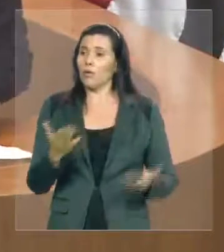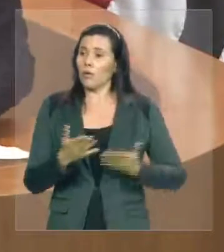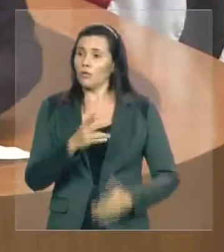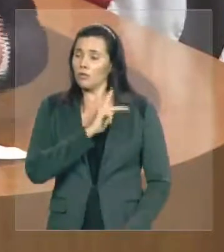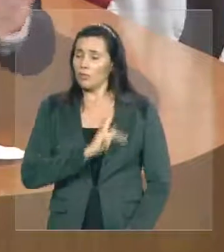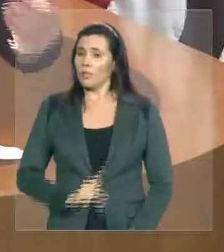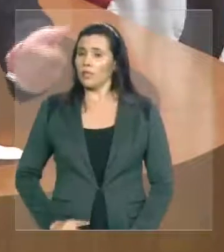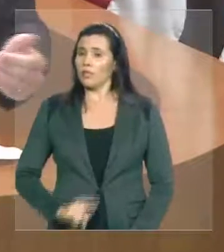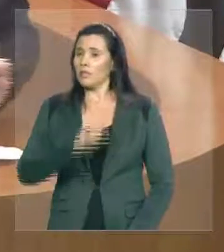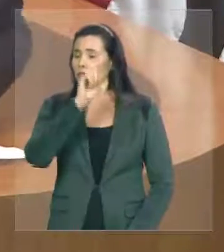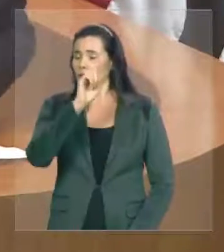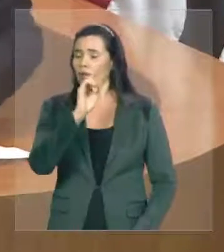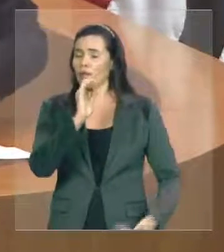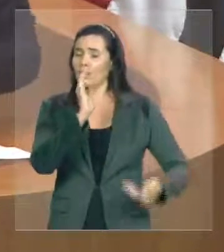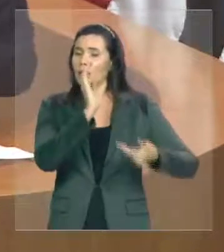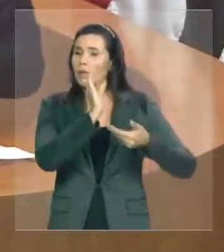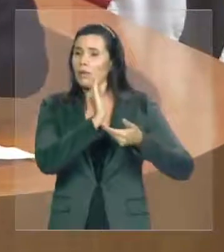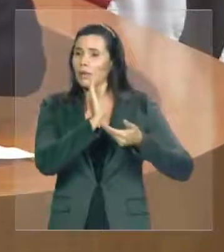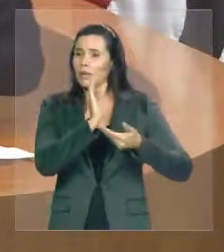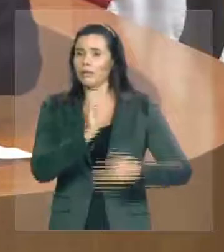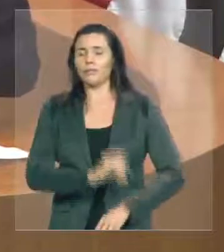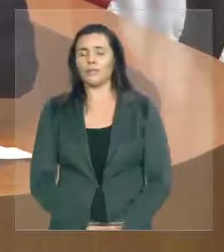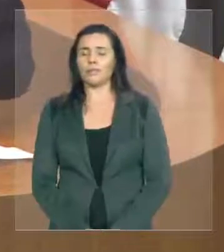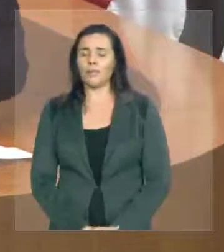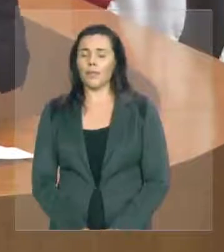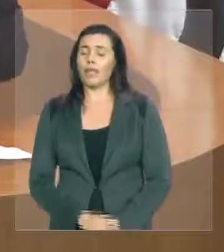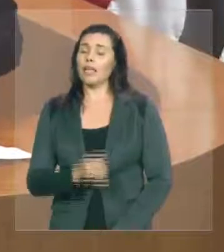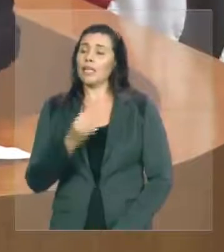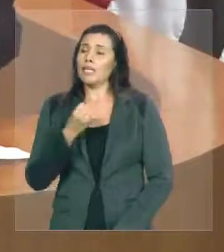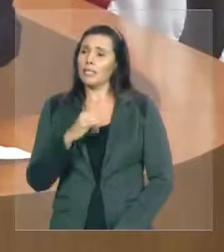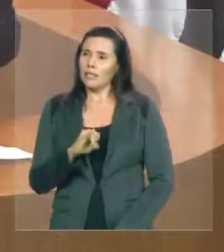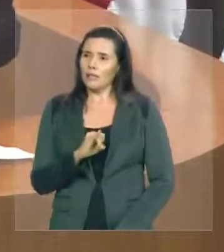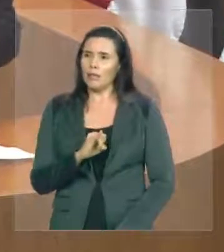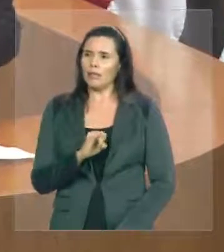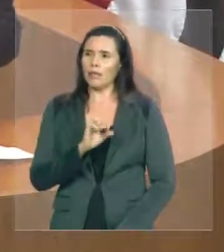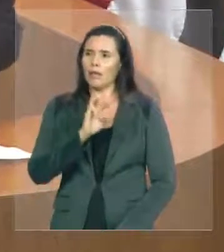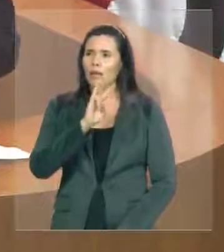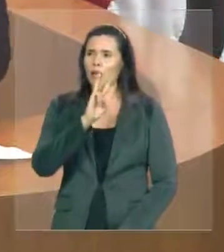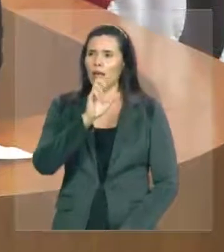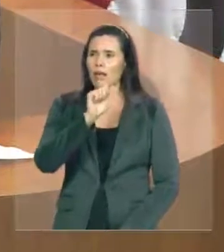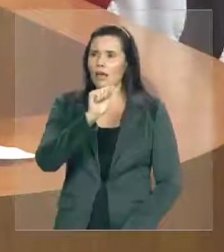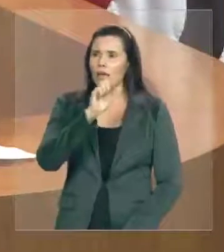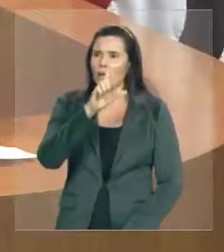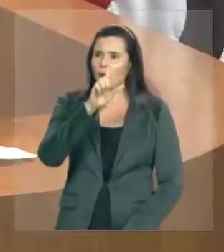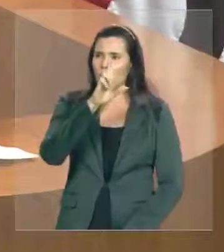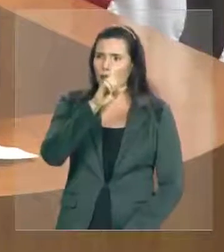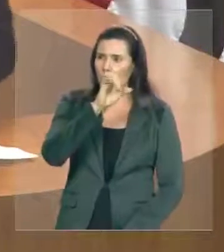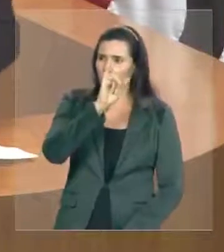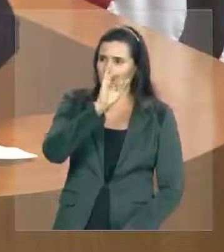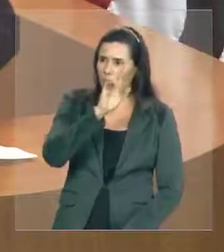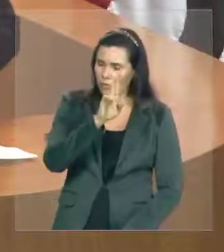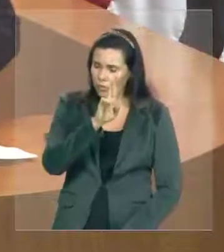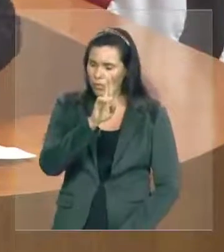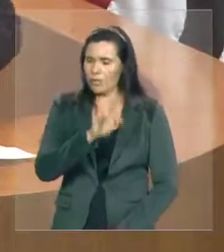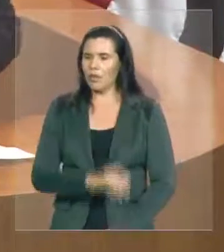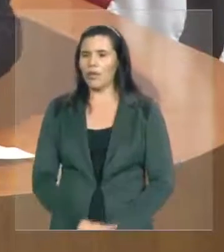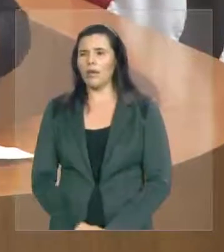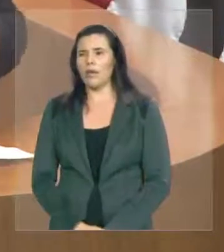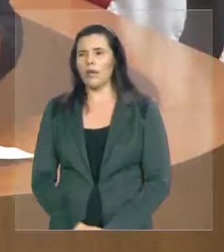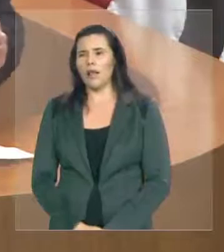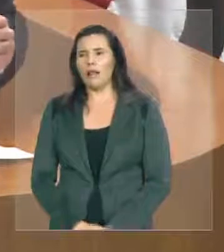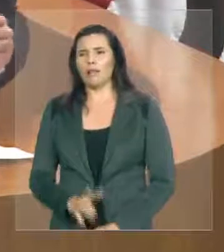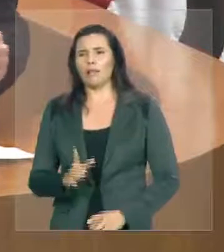Se depois ele resolveu voltar atrás, foi uma decisão dele. Ele já está no 3º mandato, e